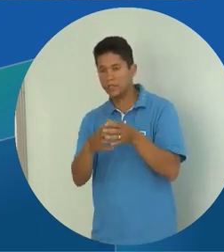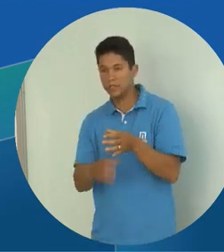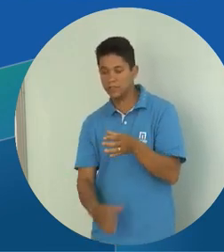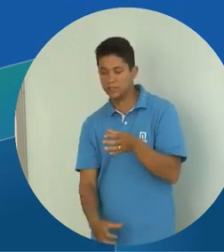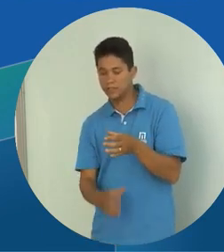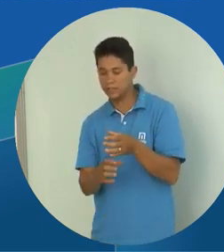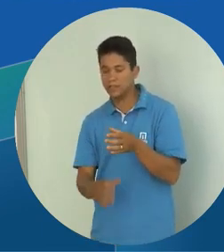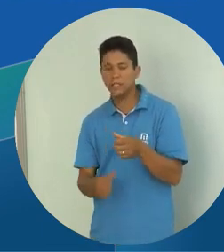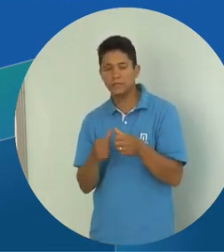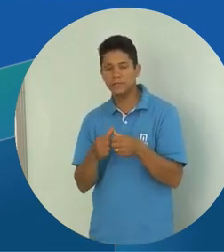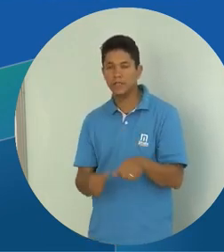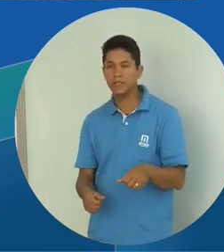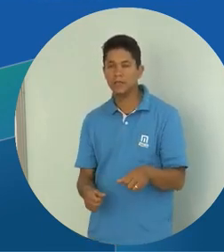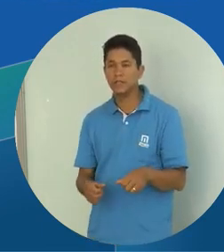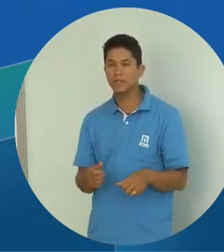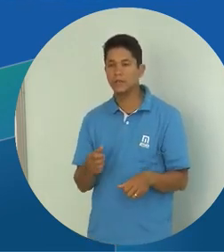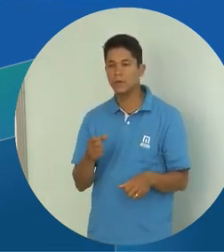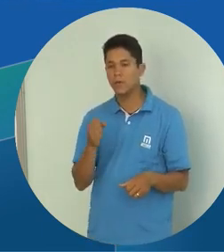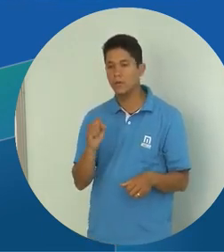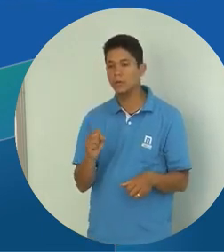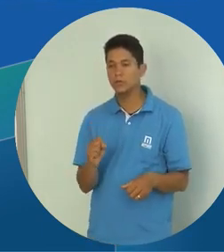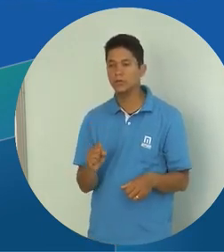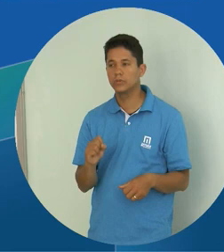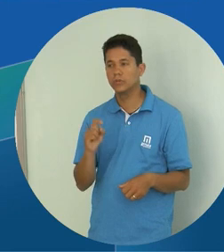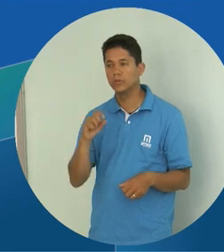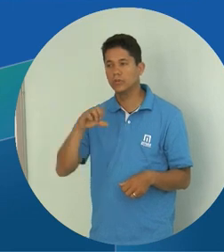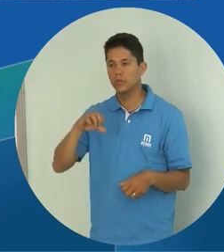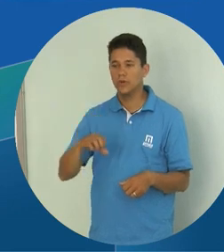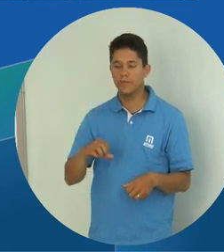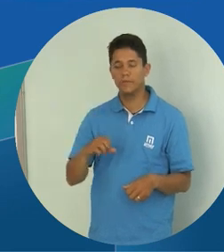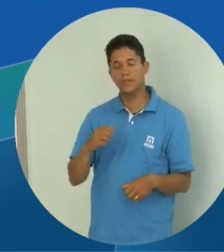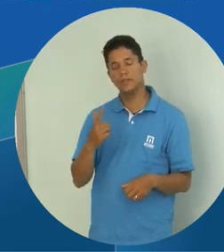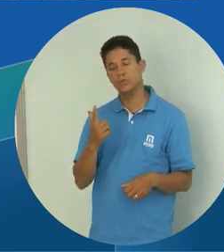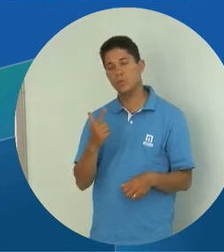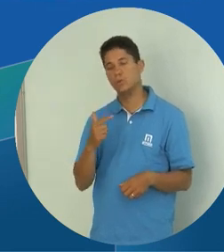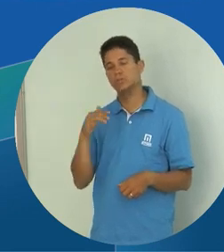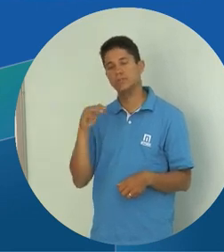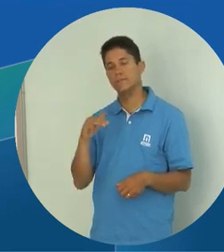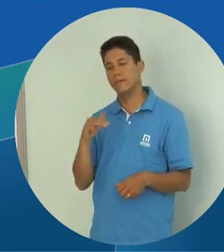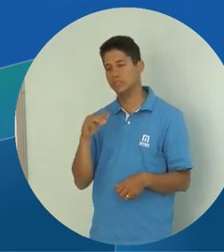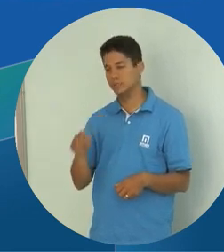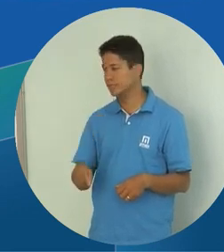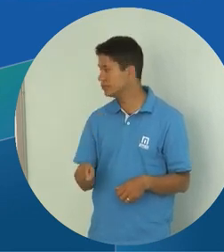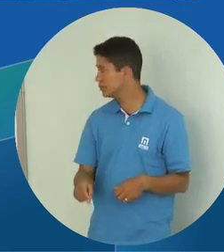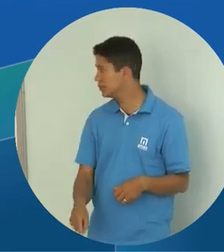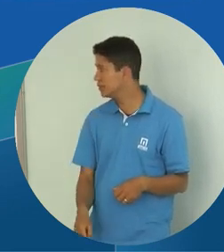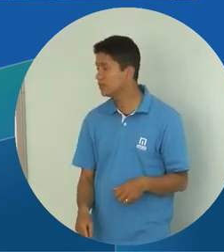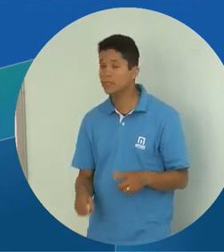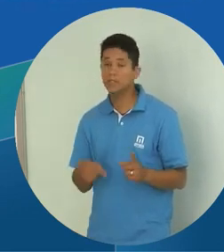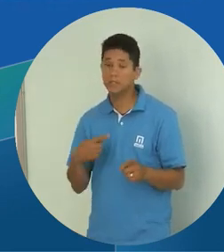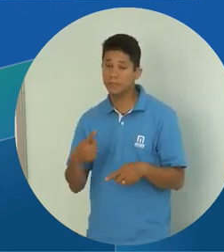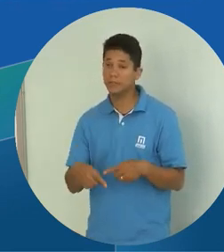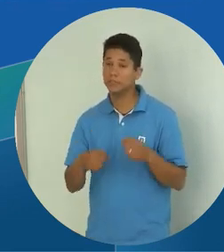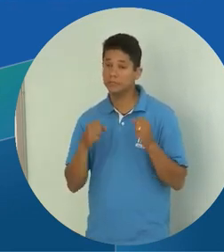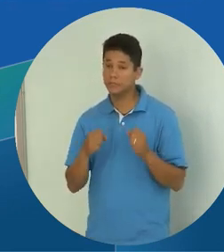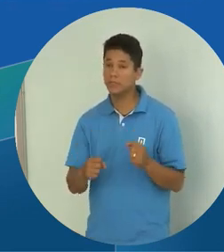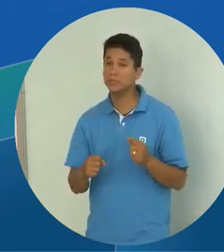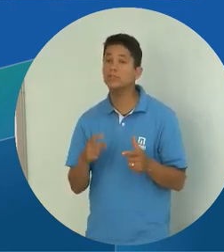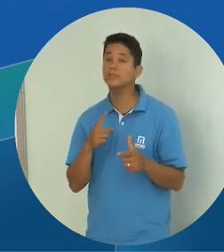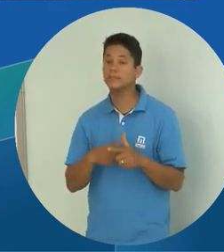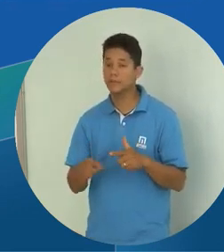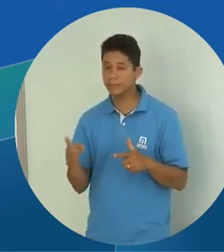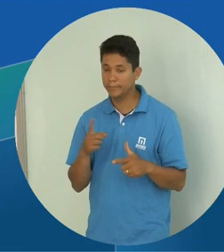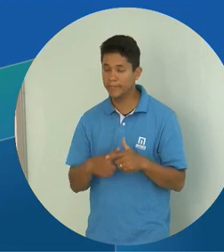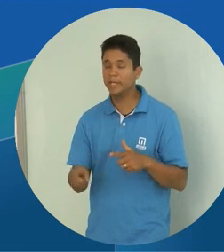12 metros de profundidade. E aí, depois de um tempo, essa galeria poderia se tornar um problema, né, um ponto frágil na estrutura.